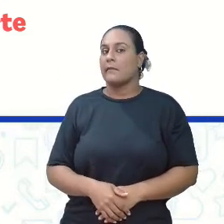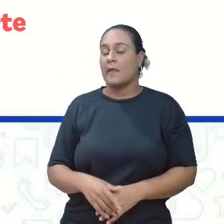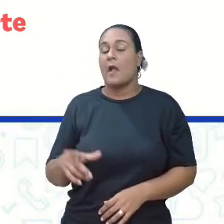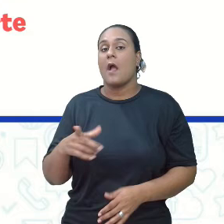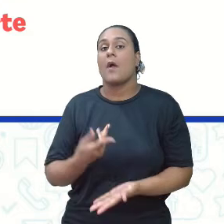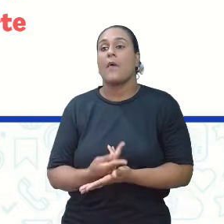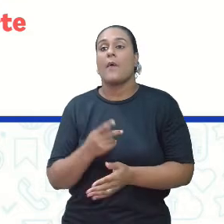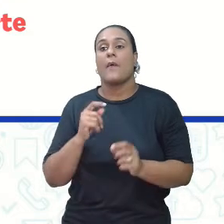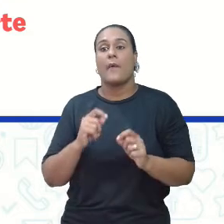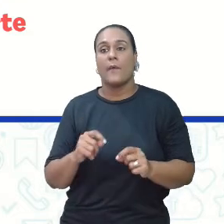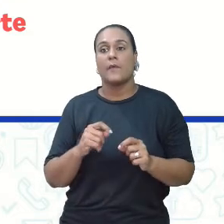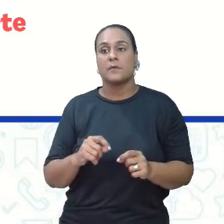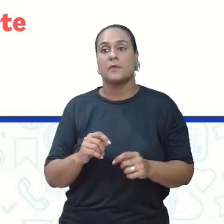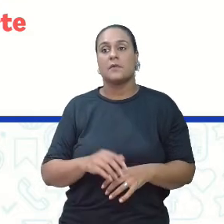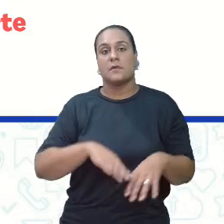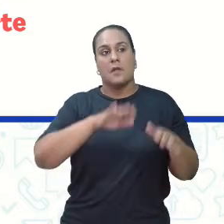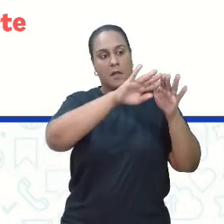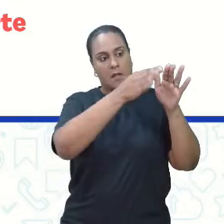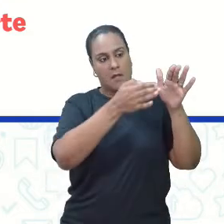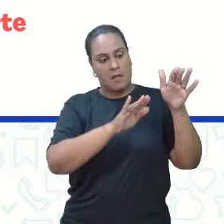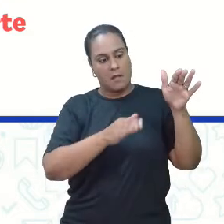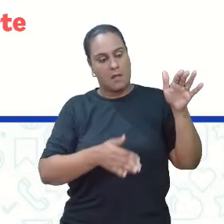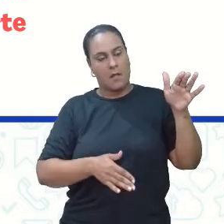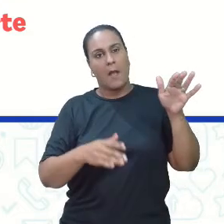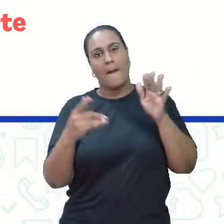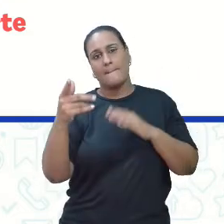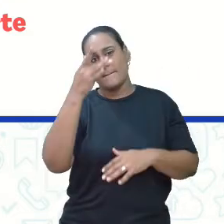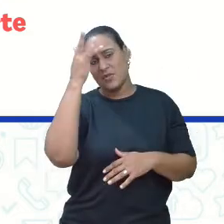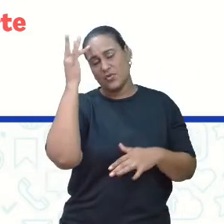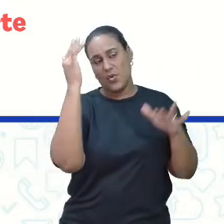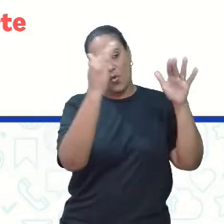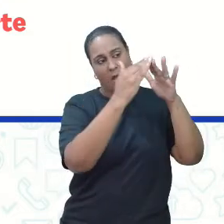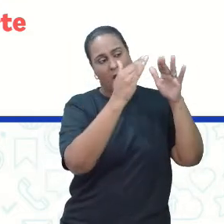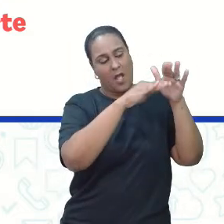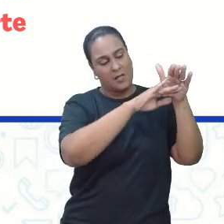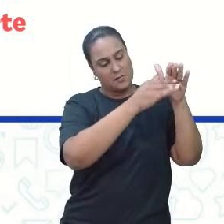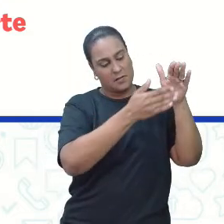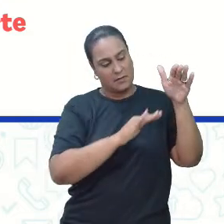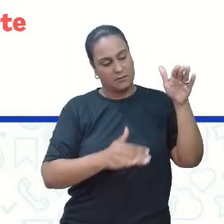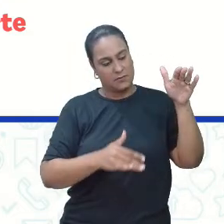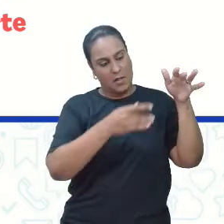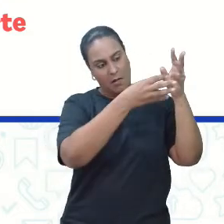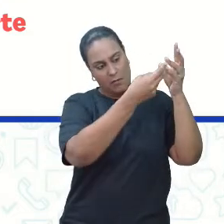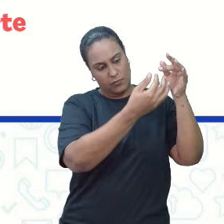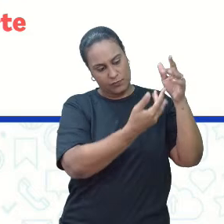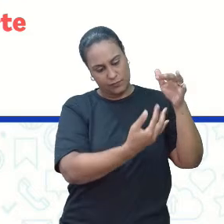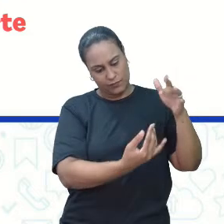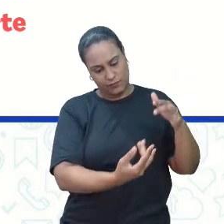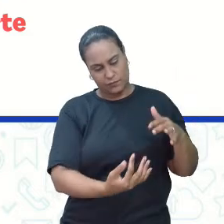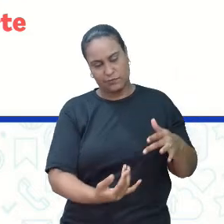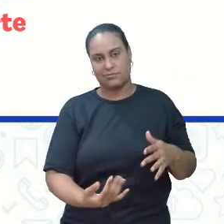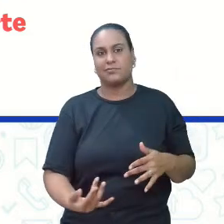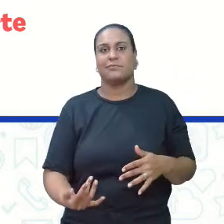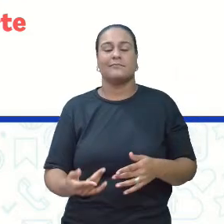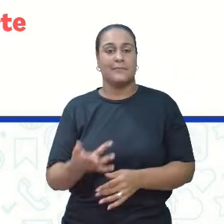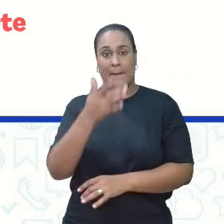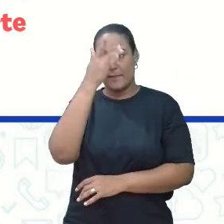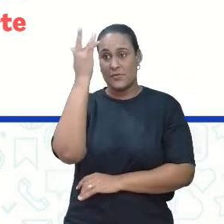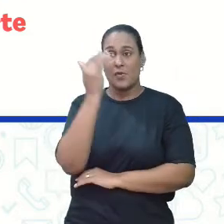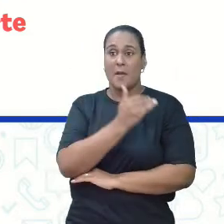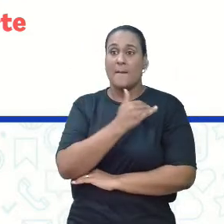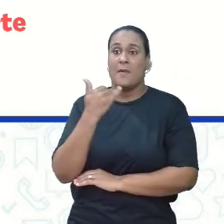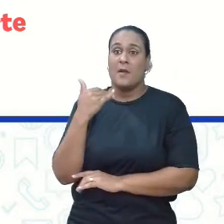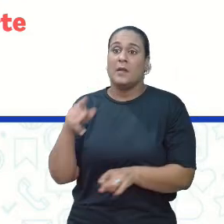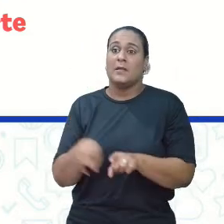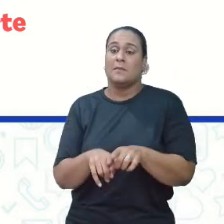desabamentos que podem levar à morte de milhares de pessoas, além da grande destruição, certo? Então a gente vê aí que